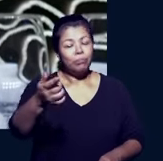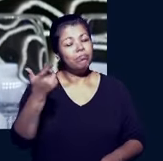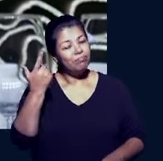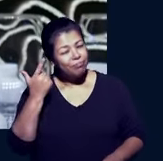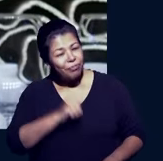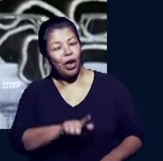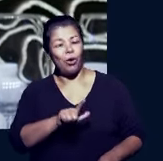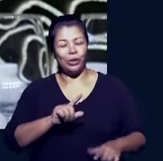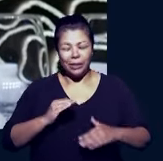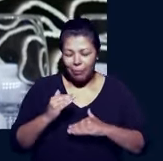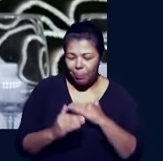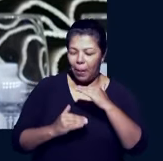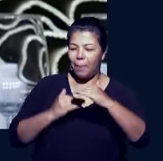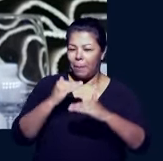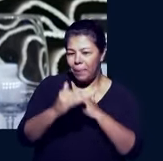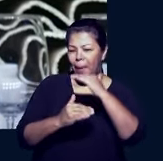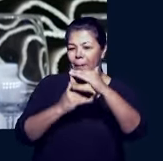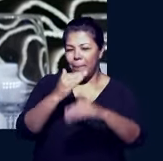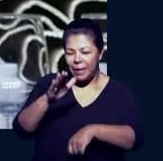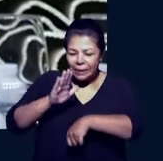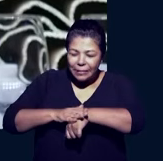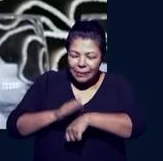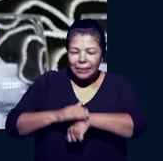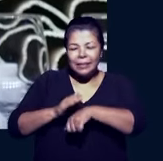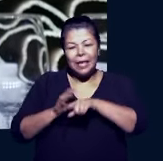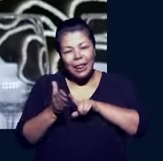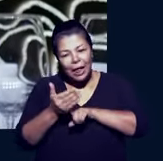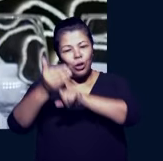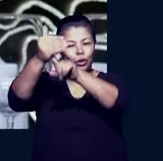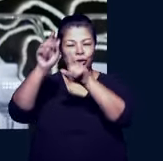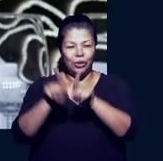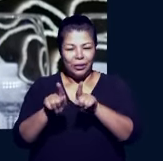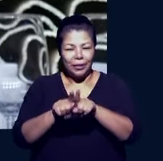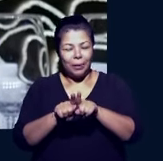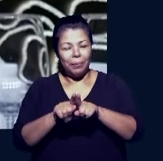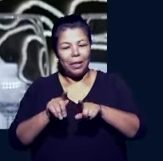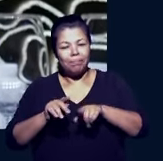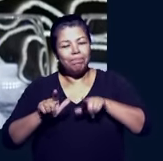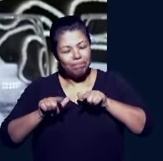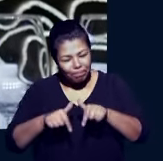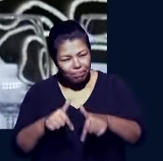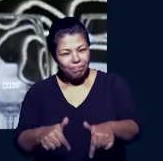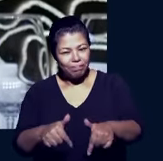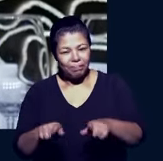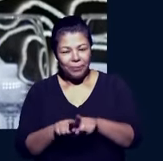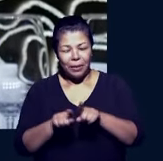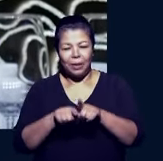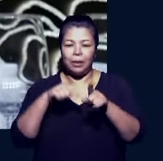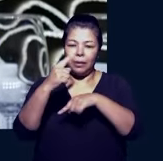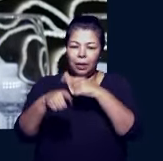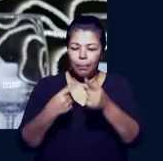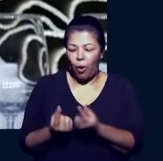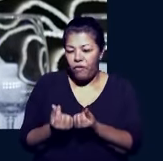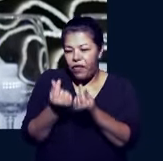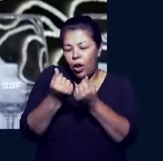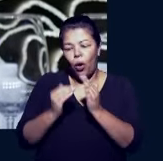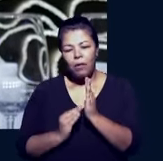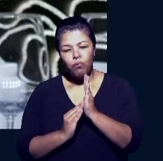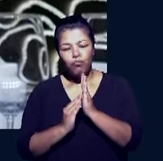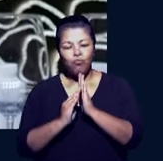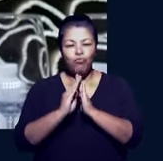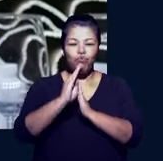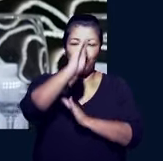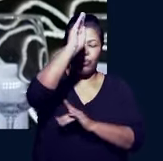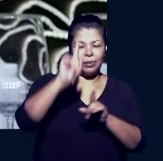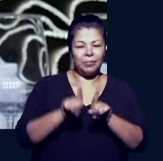significativos de Tecnologia de atividades Então você começa com atividades de menor valor agregado e vai subindo esse valor agregado e vai agora